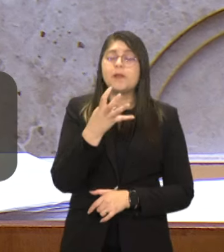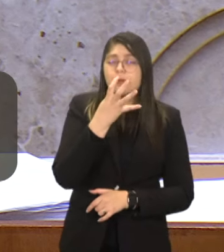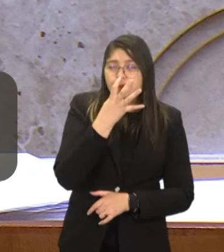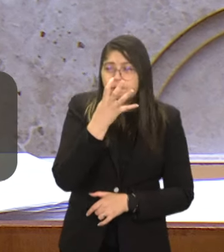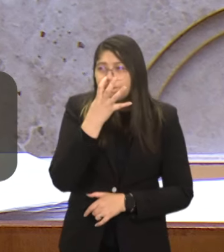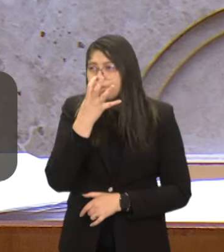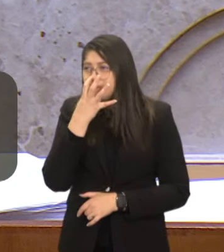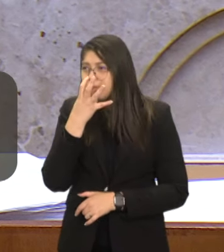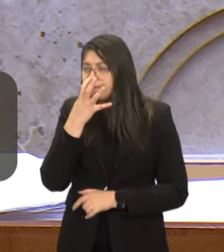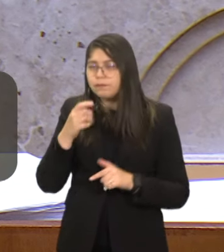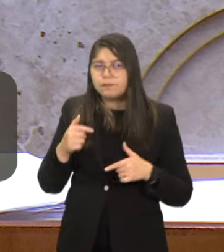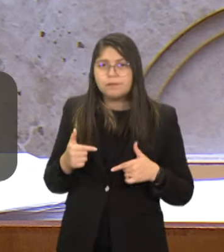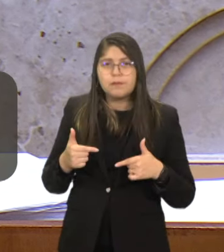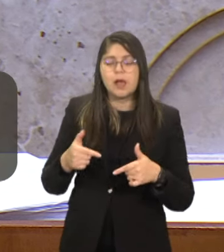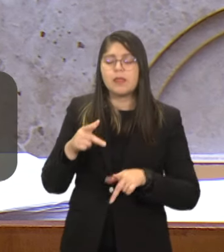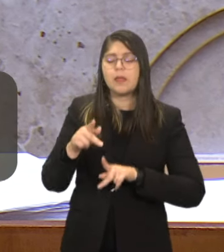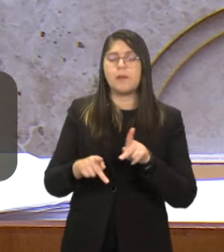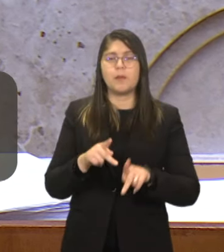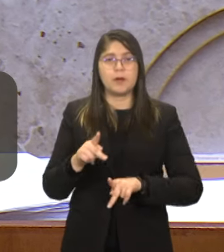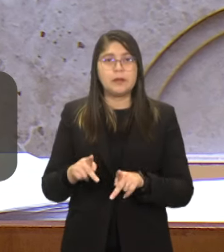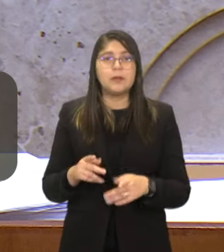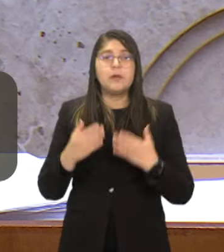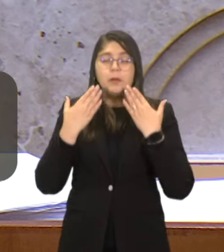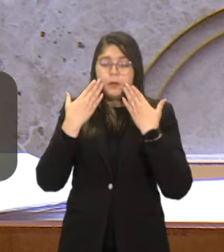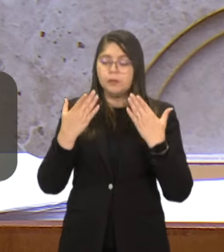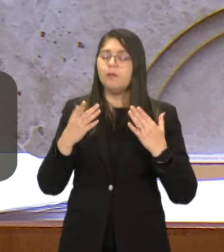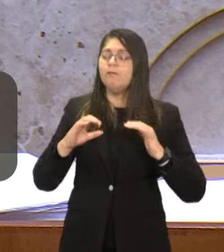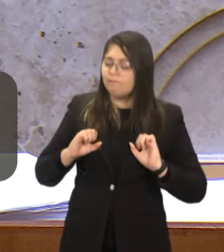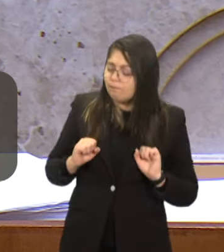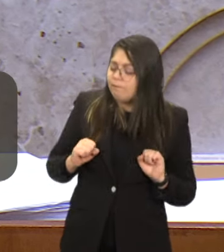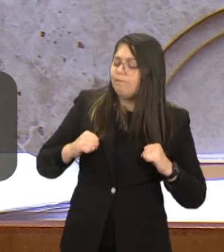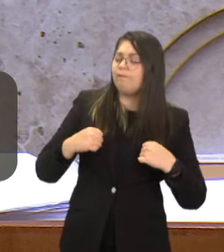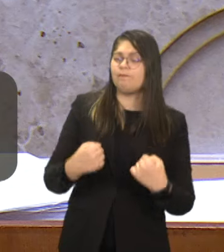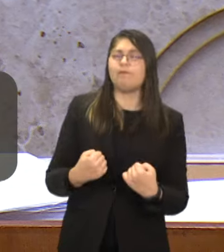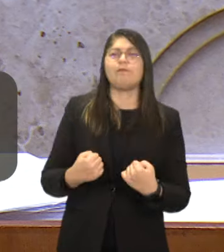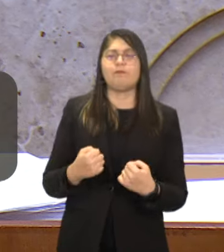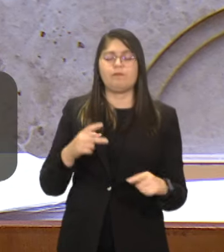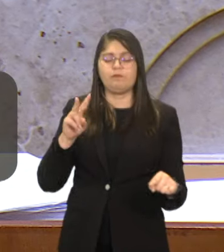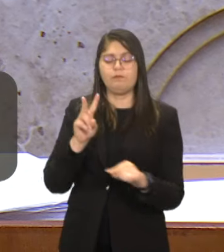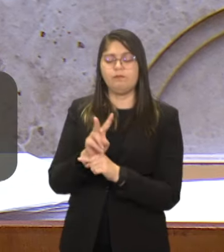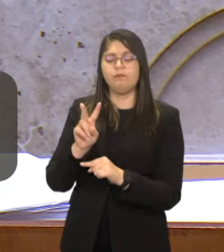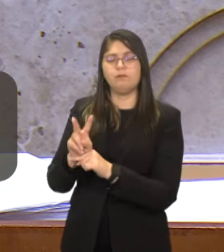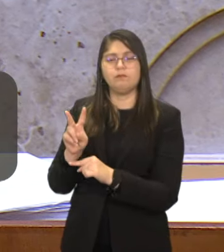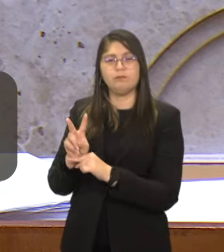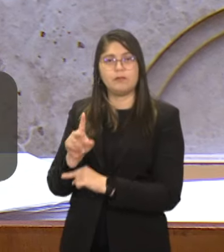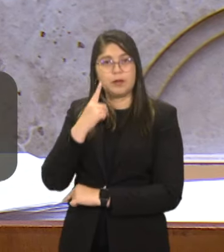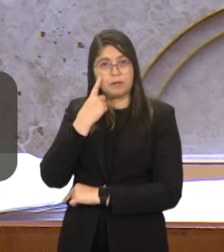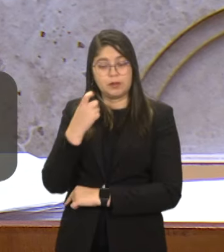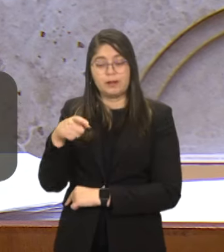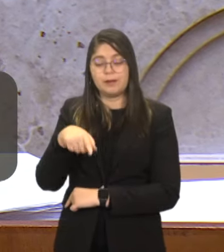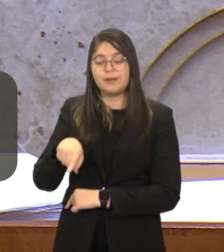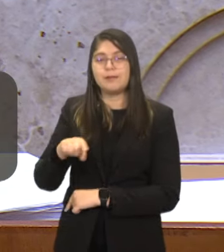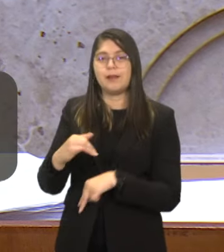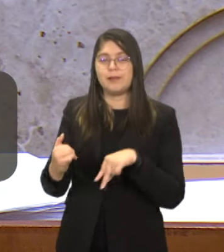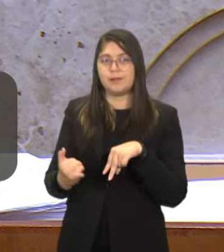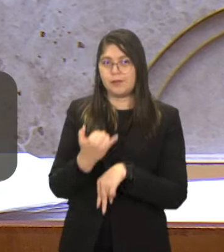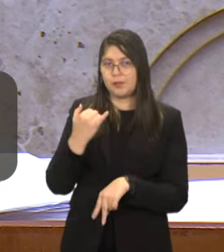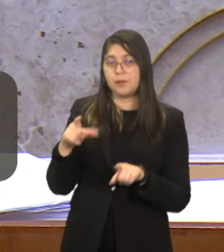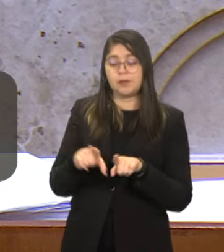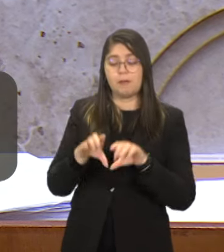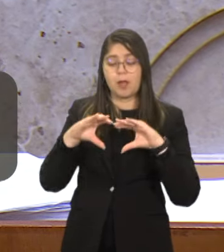da população, evidenciam os esforços para a tutela dos interesses das vítimas e